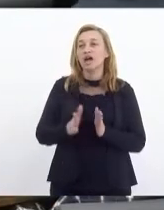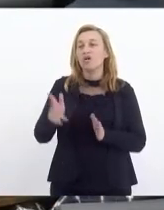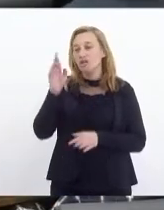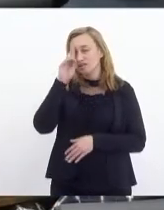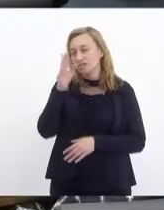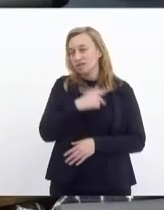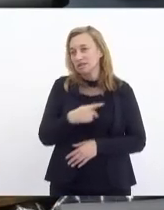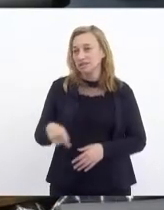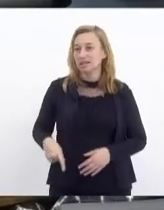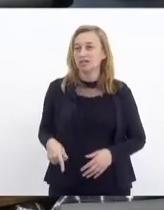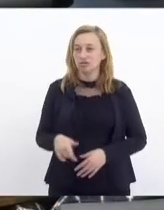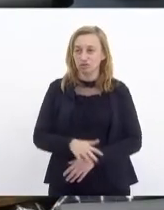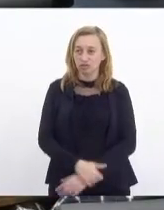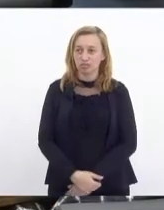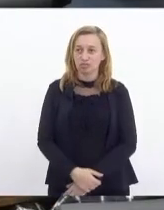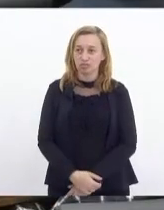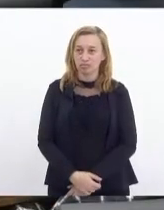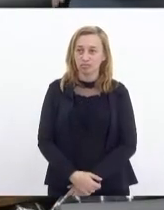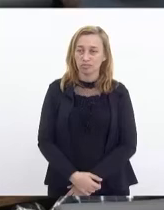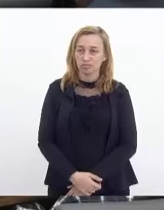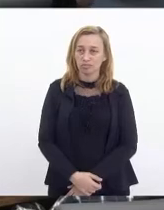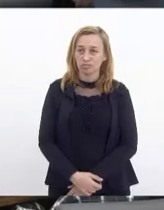presidente.